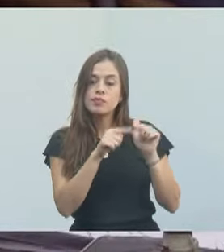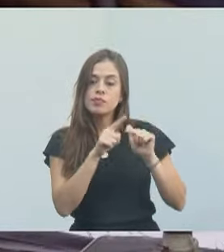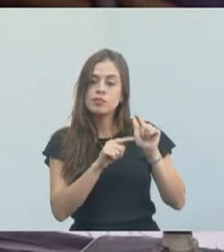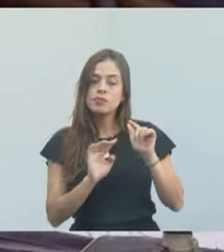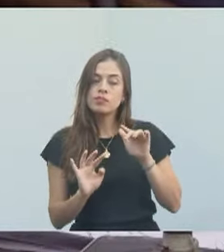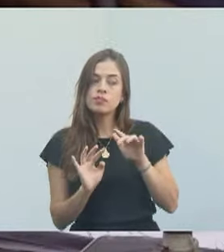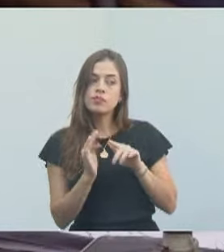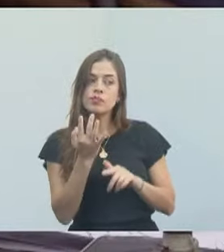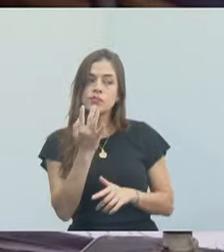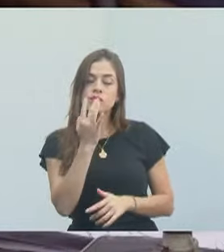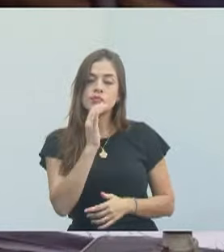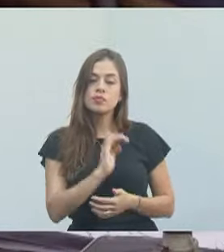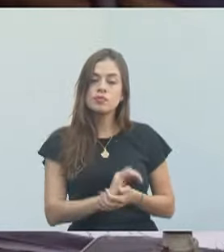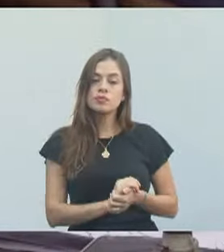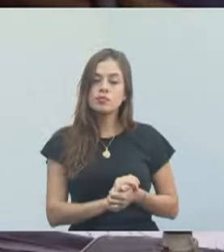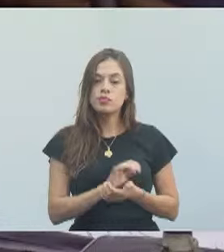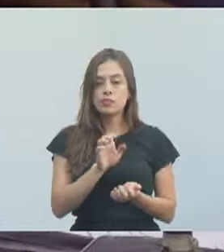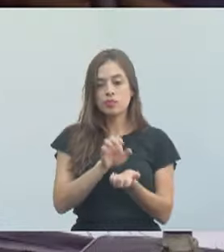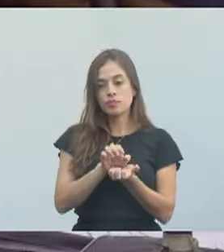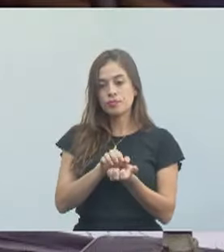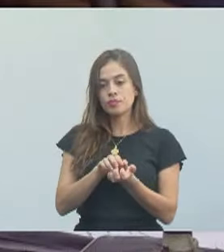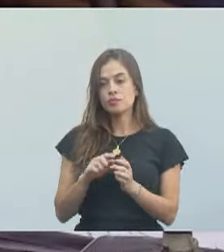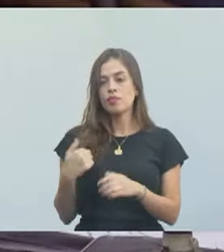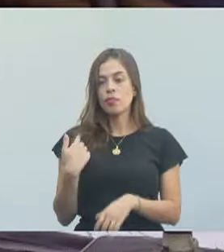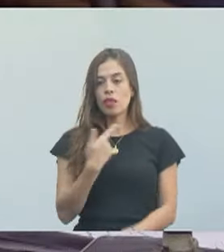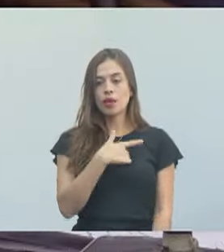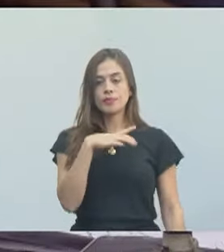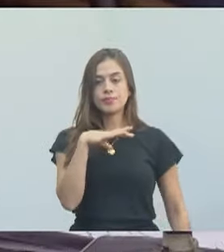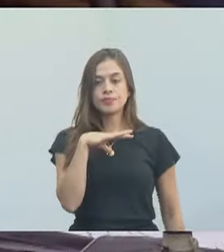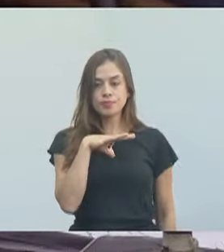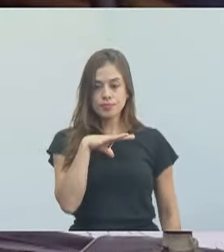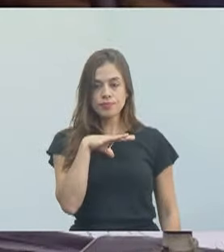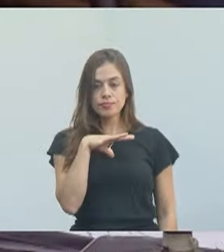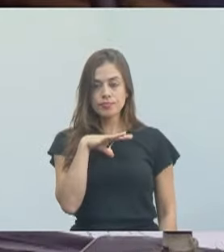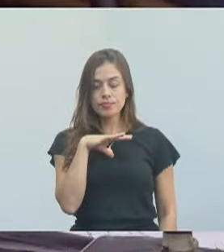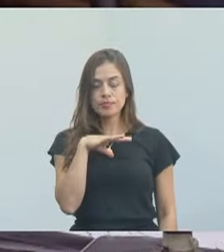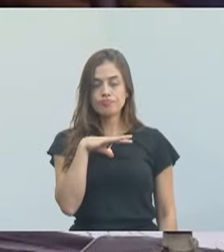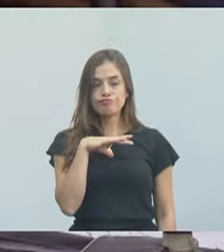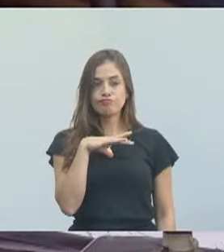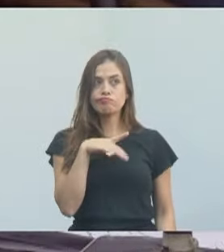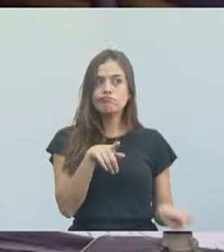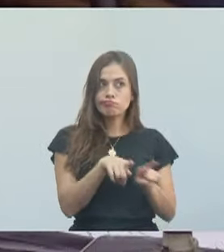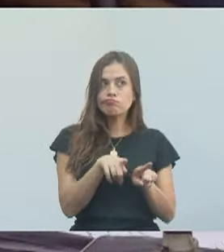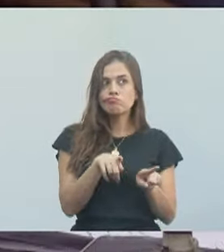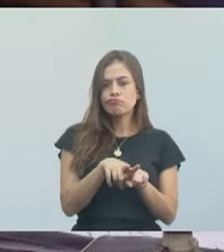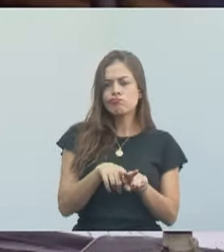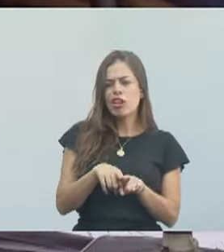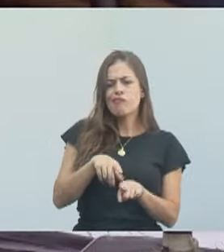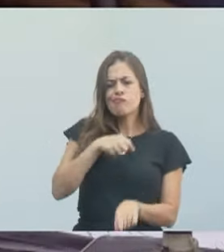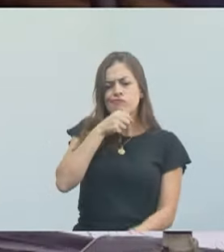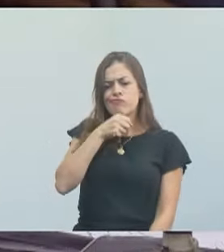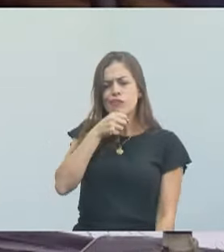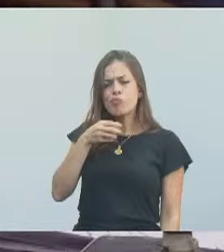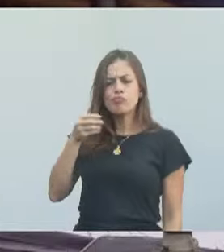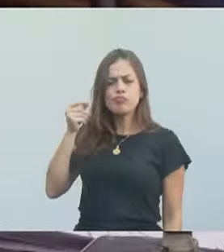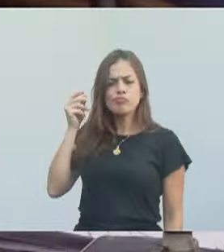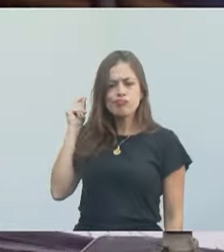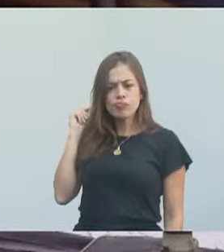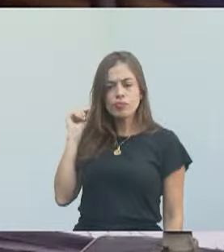imaterial de Jacareí, não é? A nossa cidade, por também ser bastante antiga, não